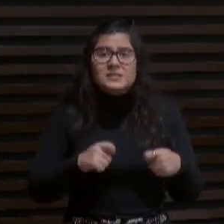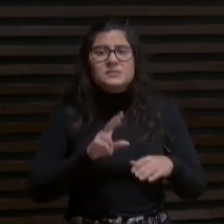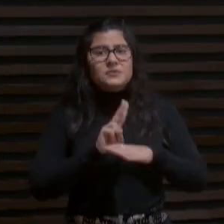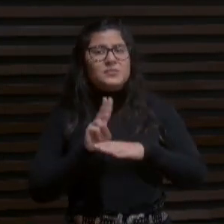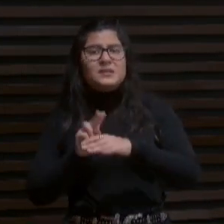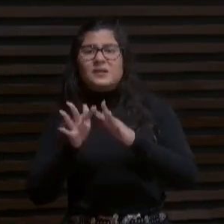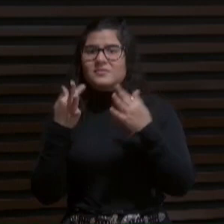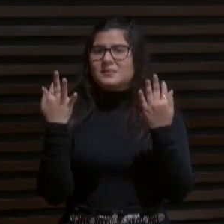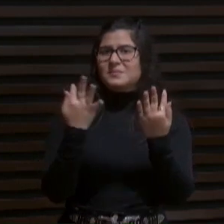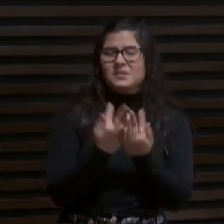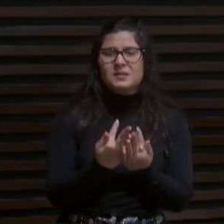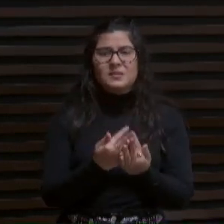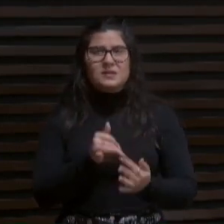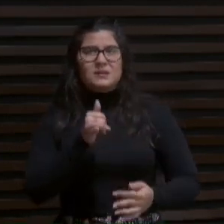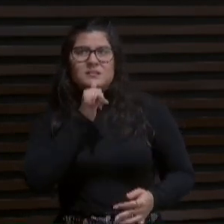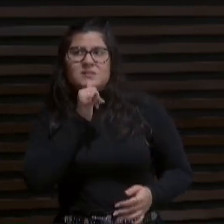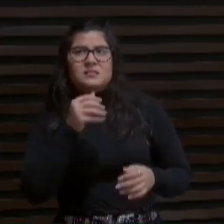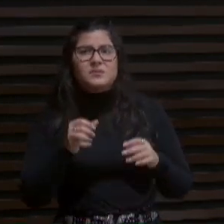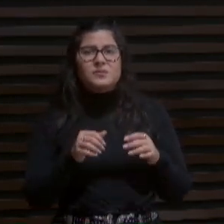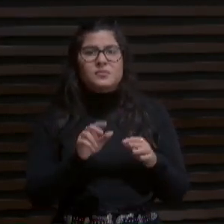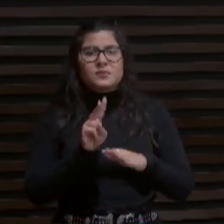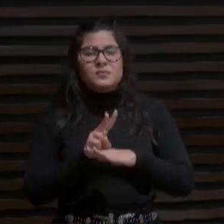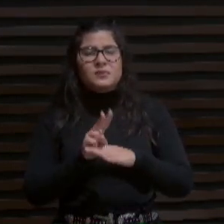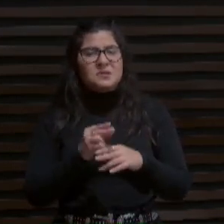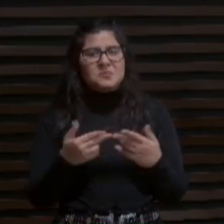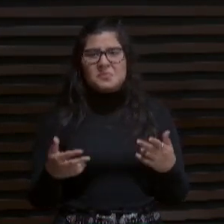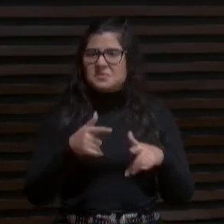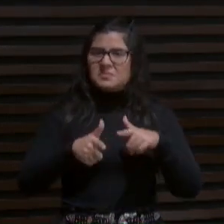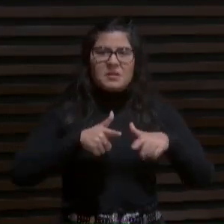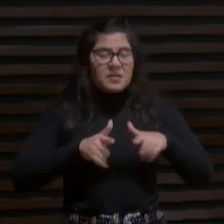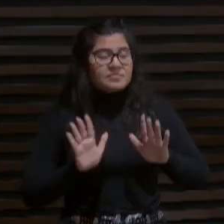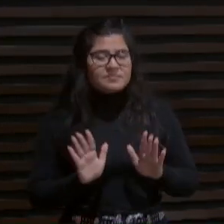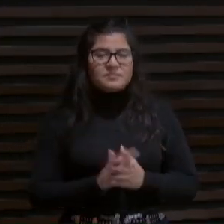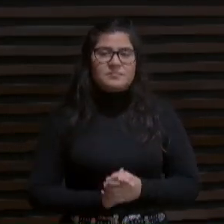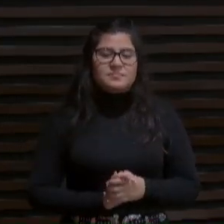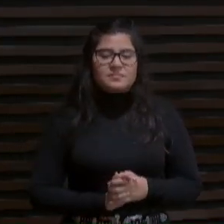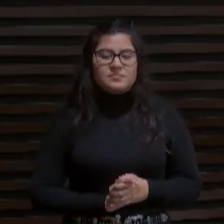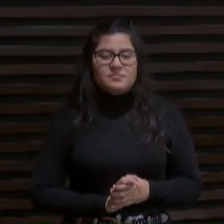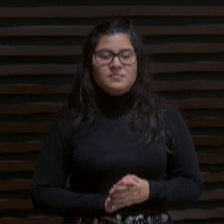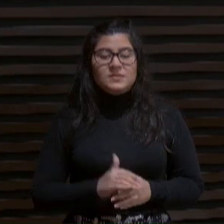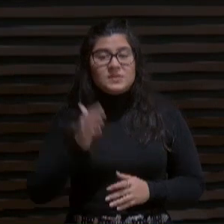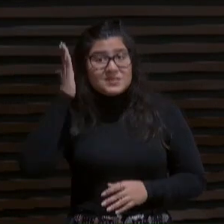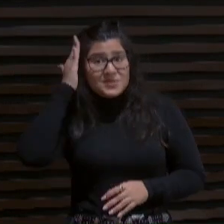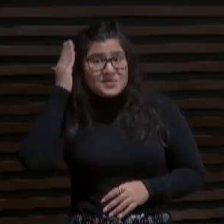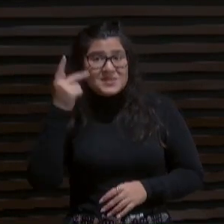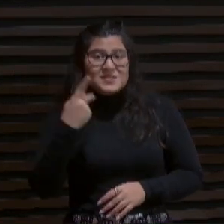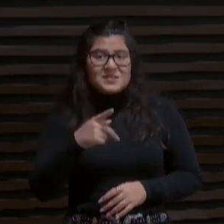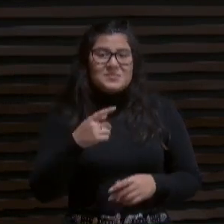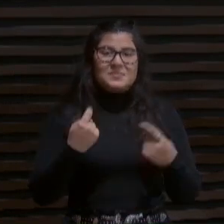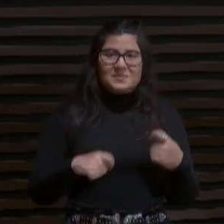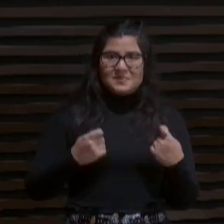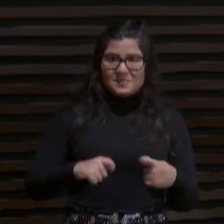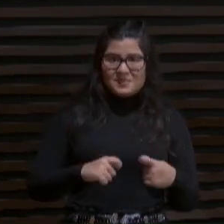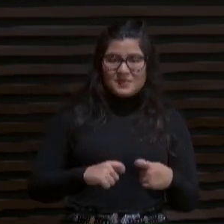sua família, para cuidar de alguma coisa, enfim, trabalhar, enfim. E aí eu sei da sua necessidade